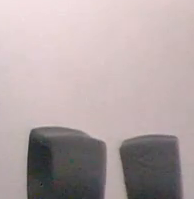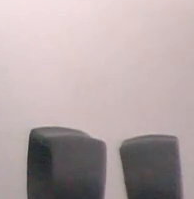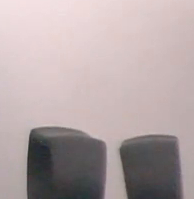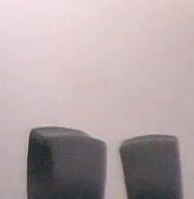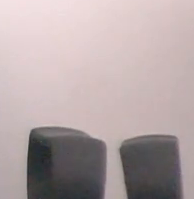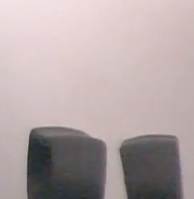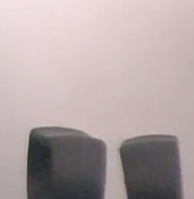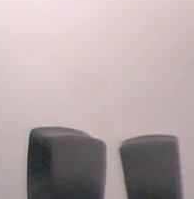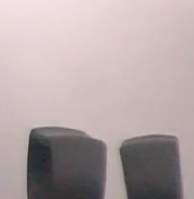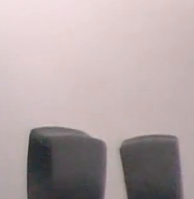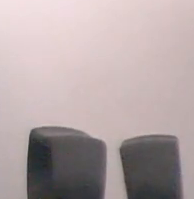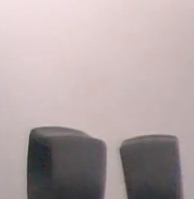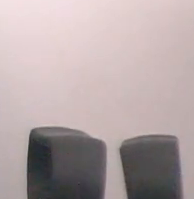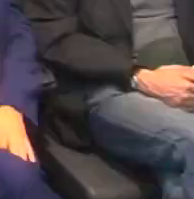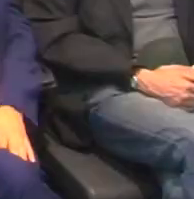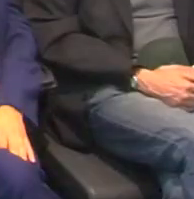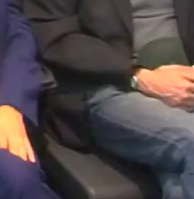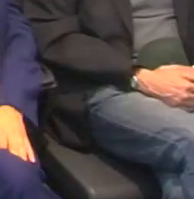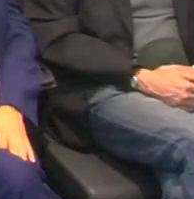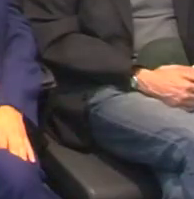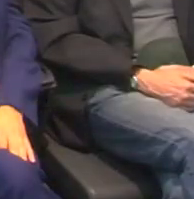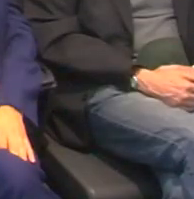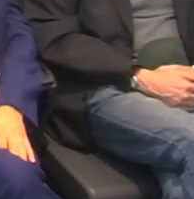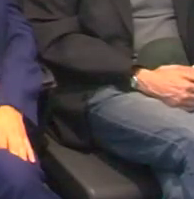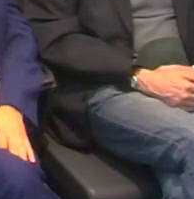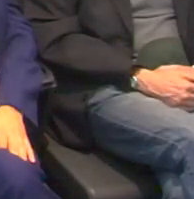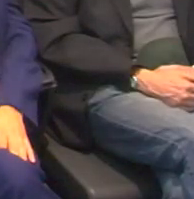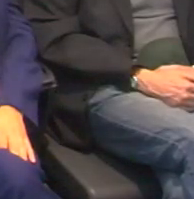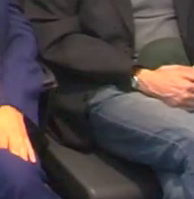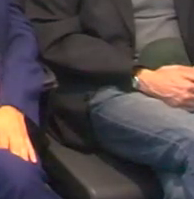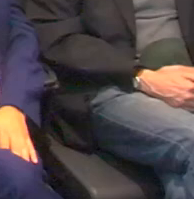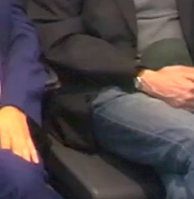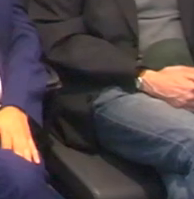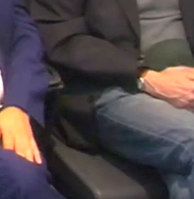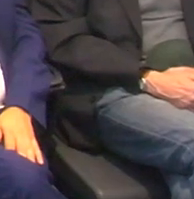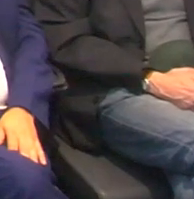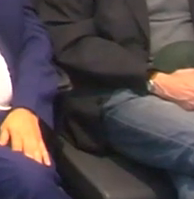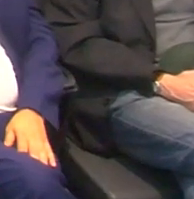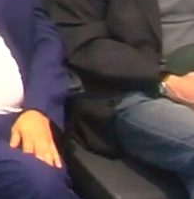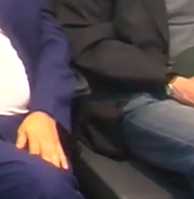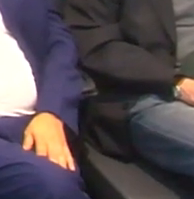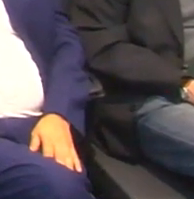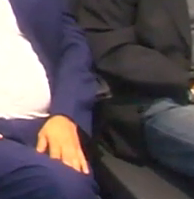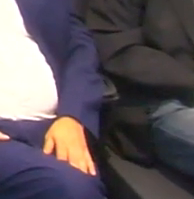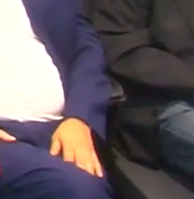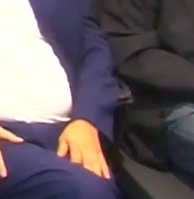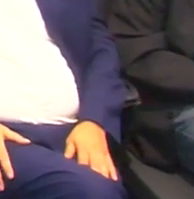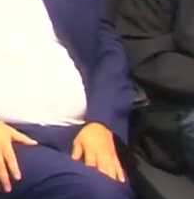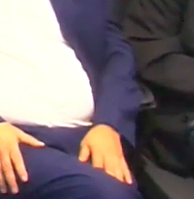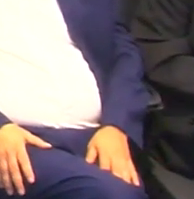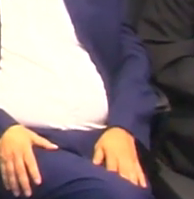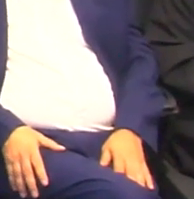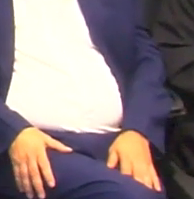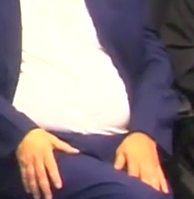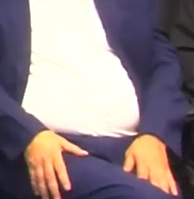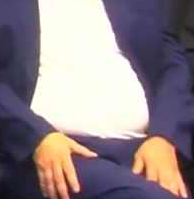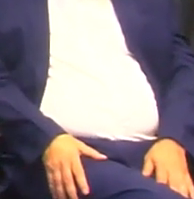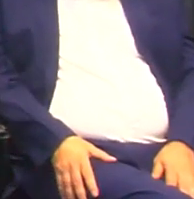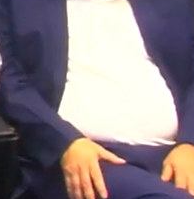telfor se eu falar errado vocês me corrigem por favor Secret da Secretaria de Estado planejamento e